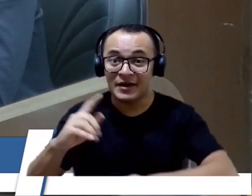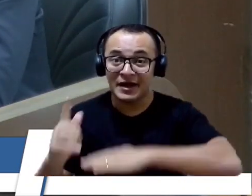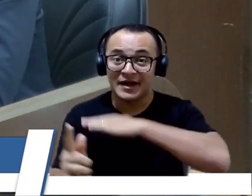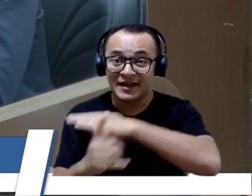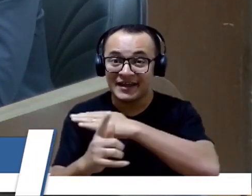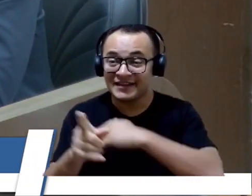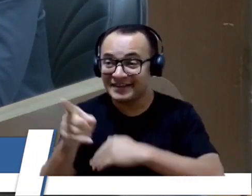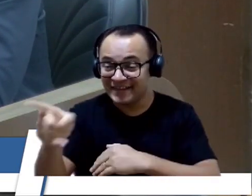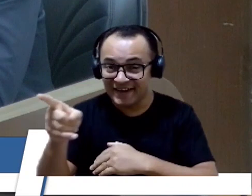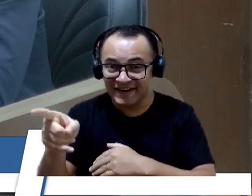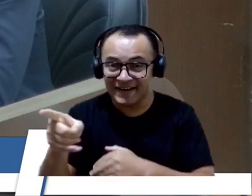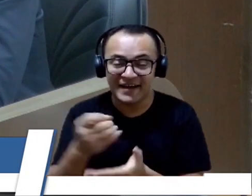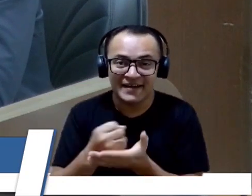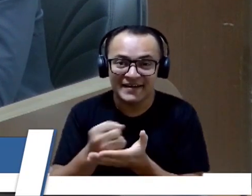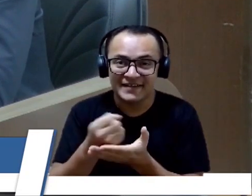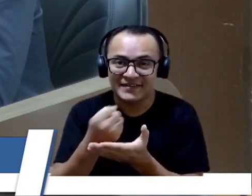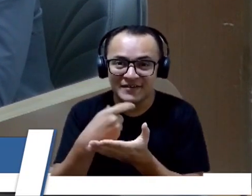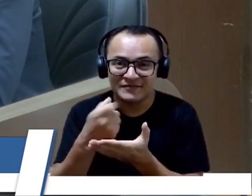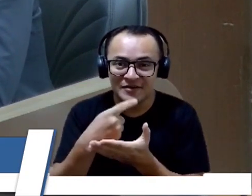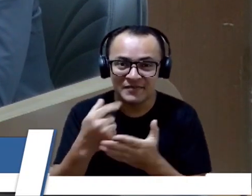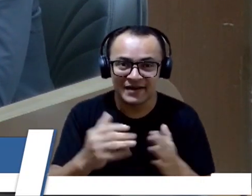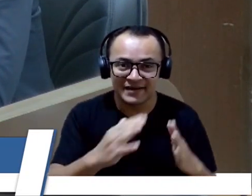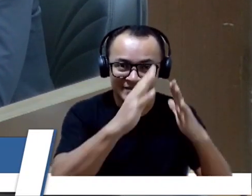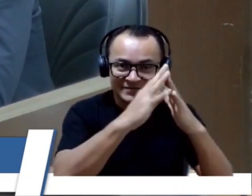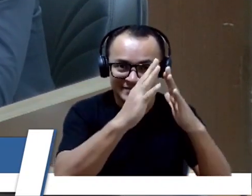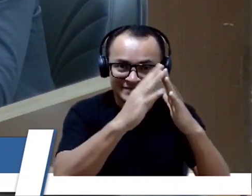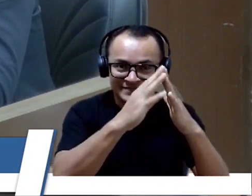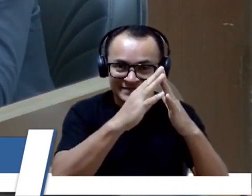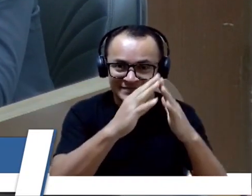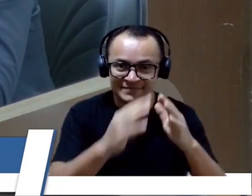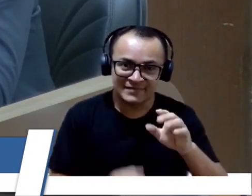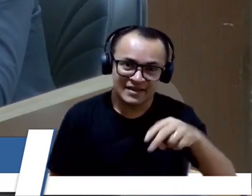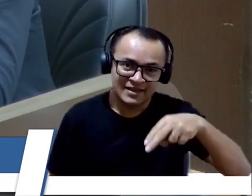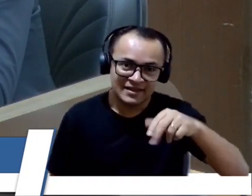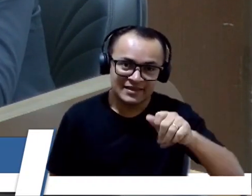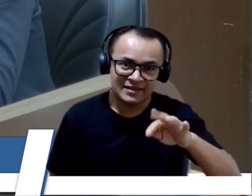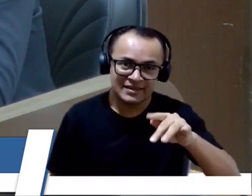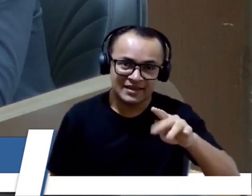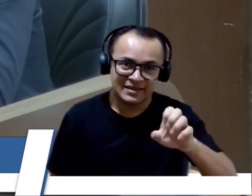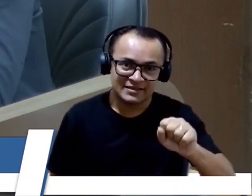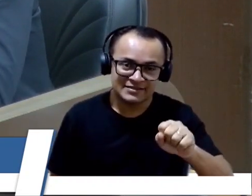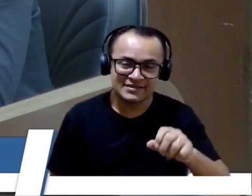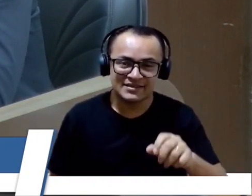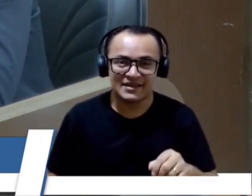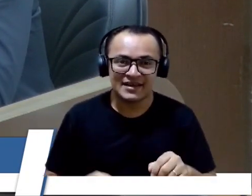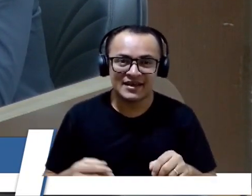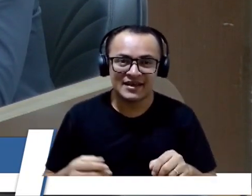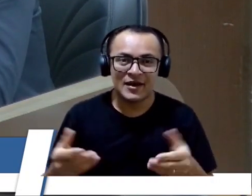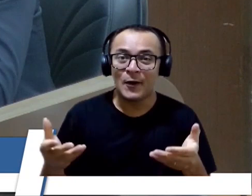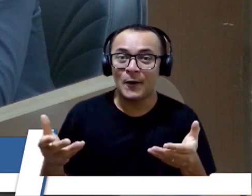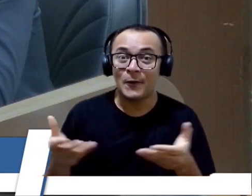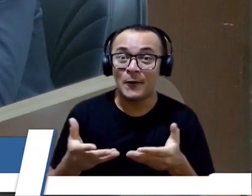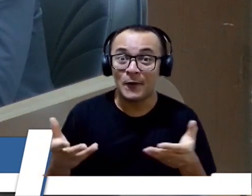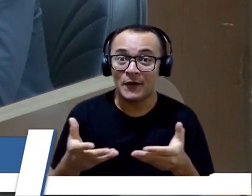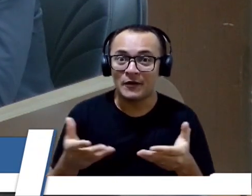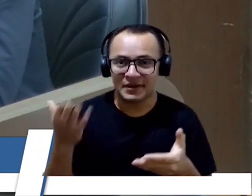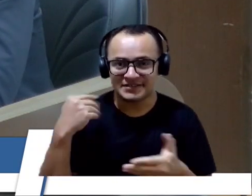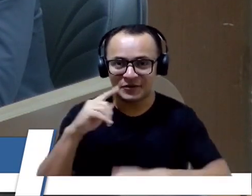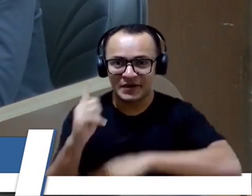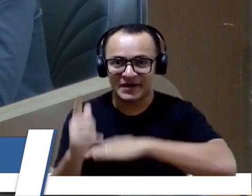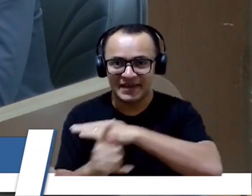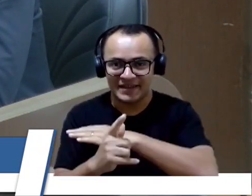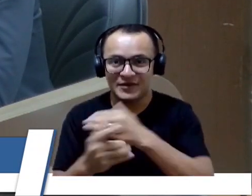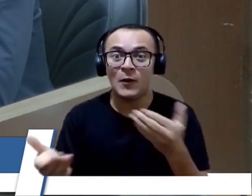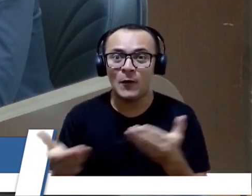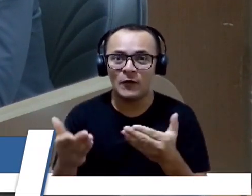lado da escola Nadei de Scarabucci. Então, de cliente, hoje Deus me honra para dar esse título de